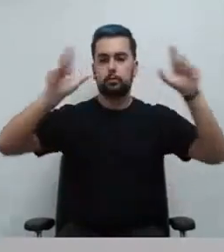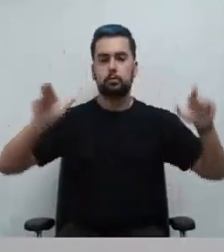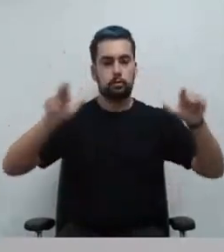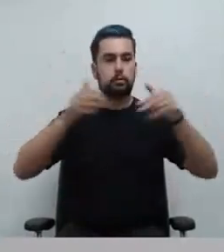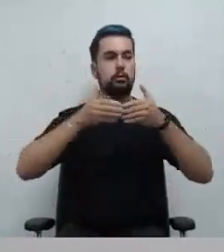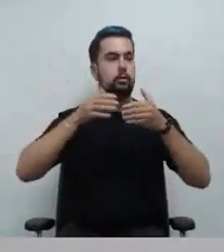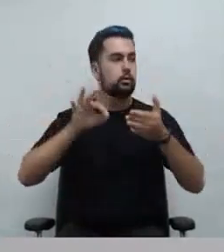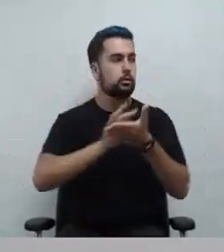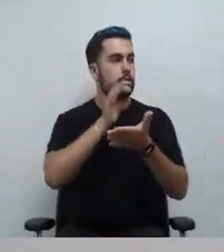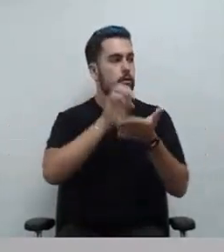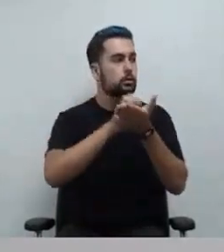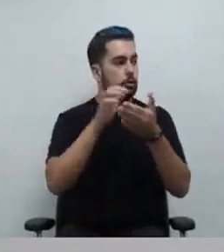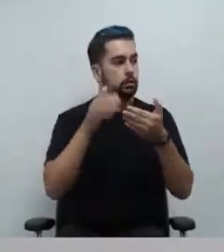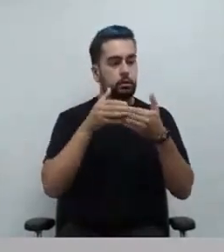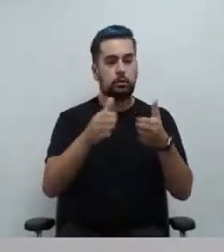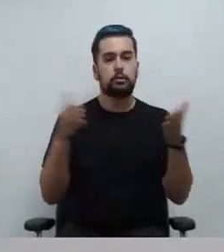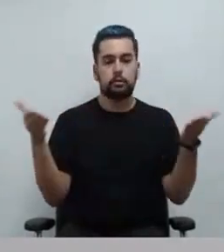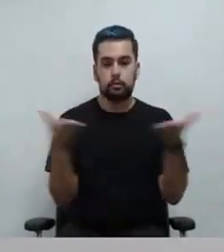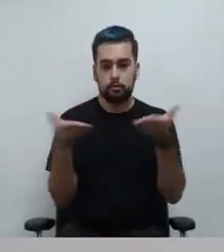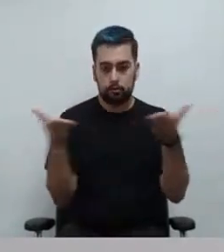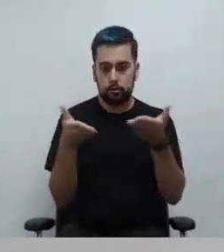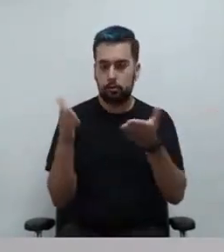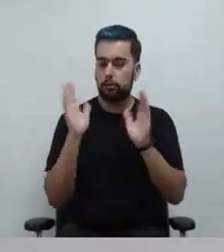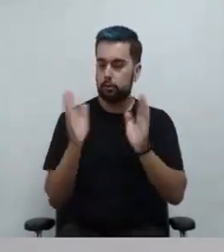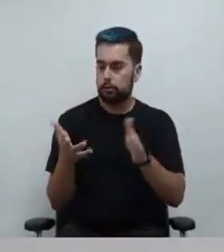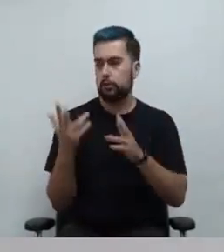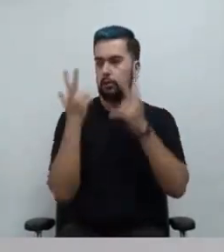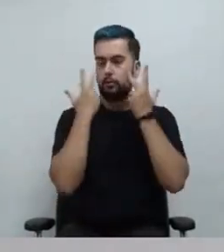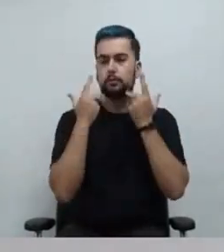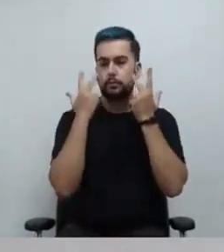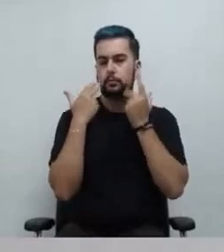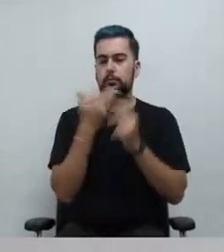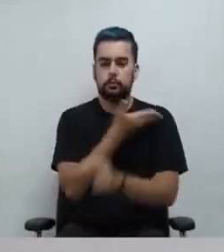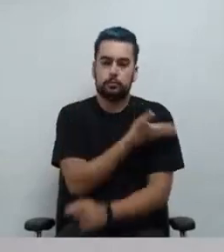nesse instante como, né, de costume.